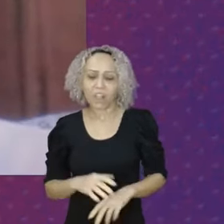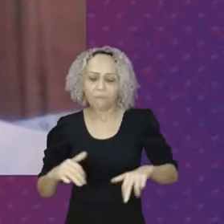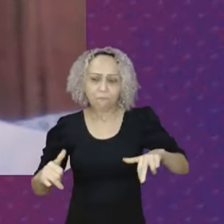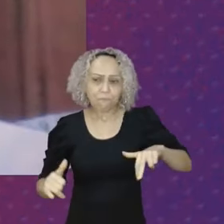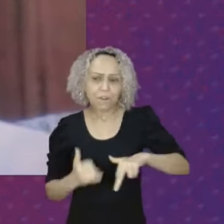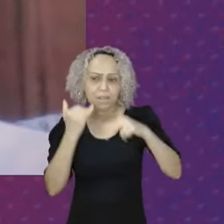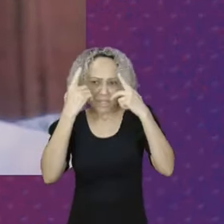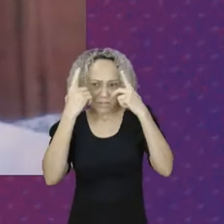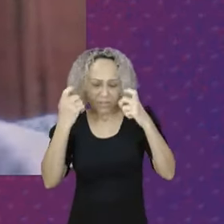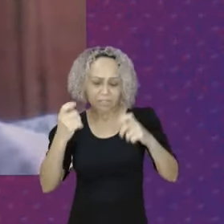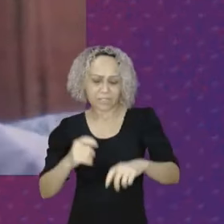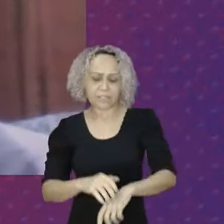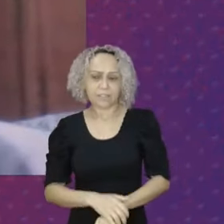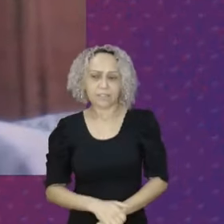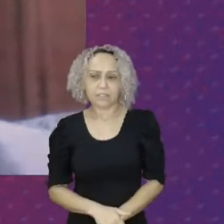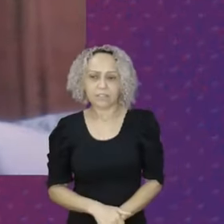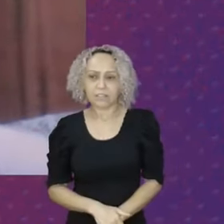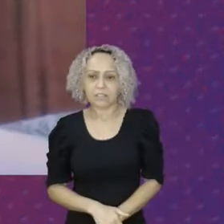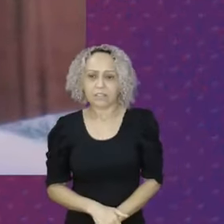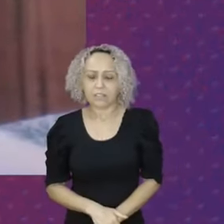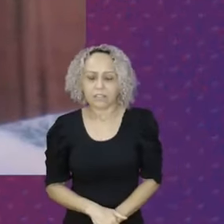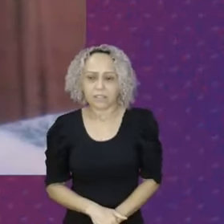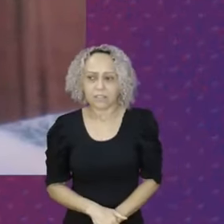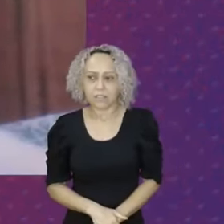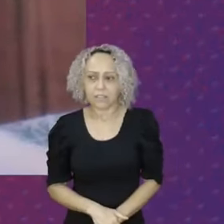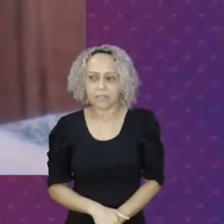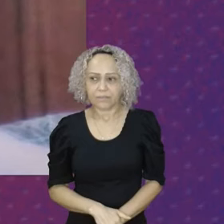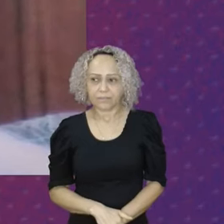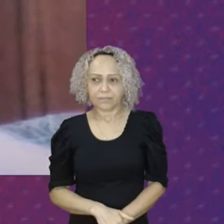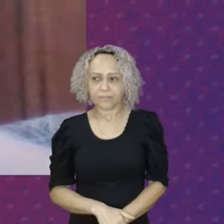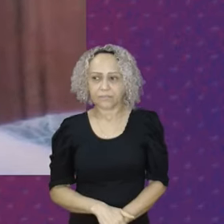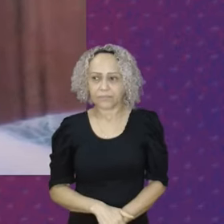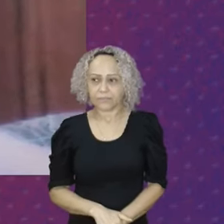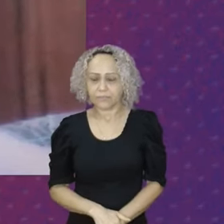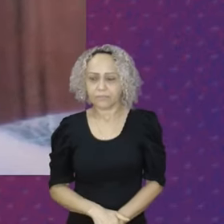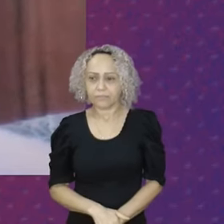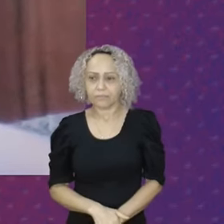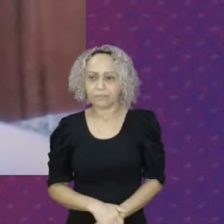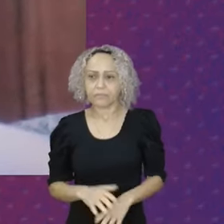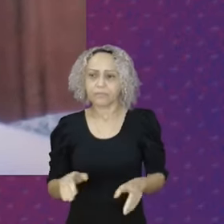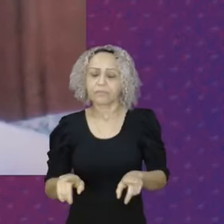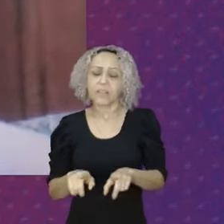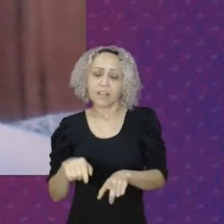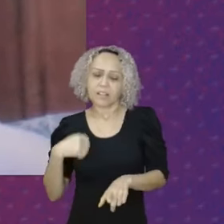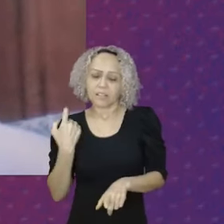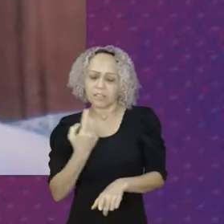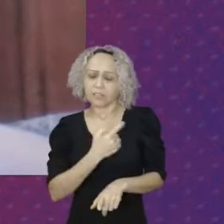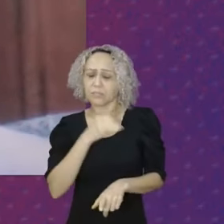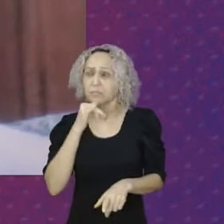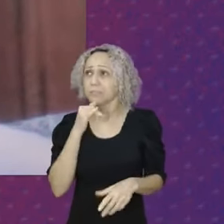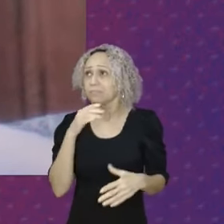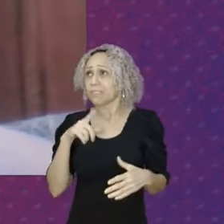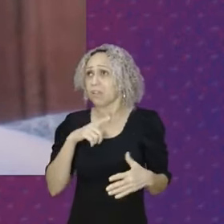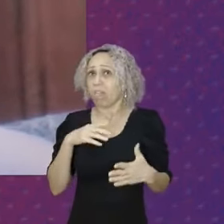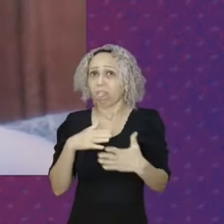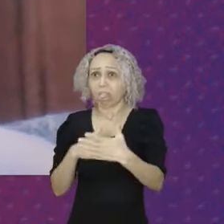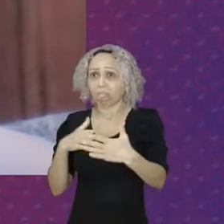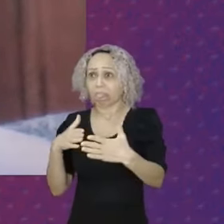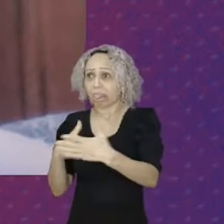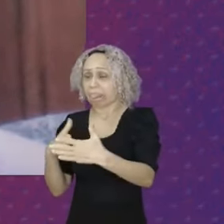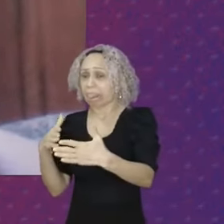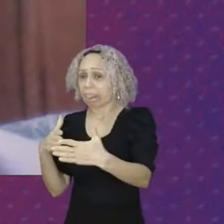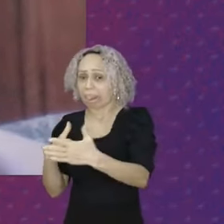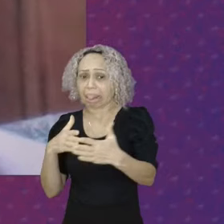práticas discriminatórias devido ao gênero e à deficiência a gente é exposta Barreiras múltiplas atitudinais